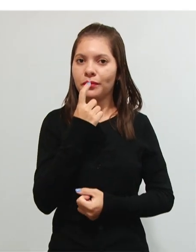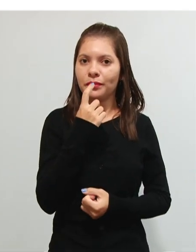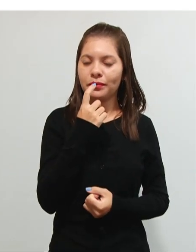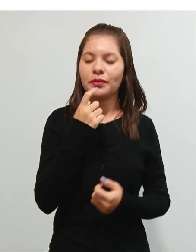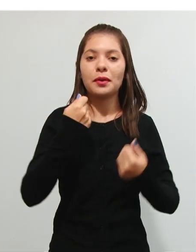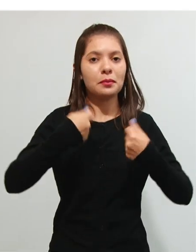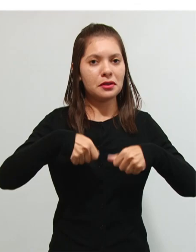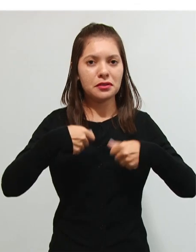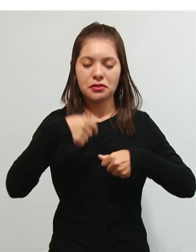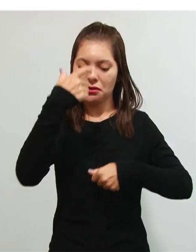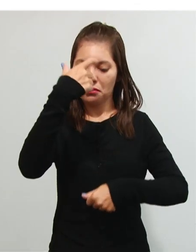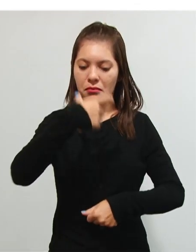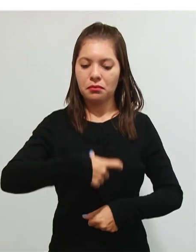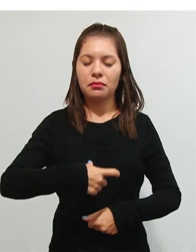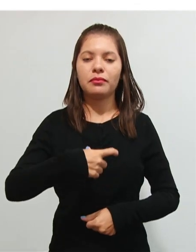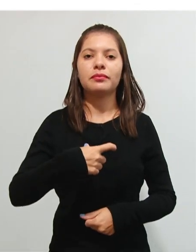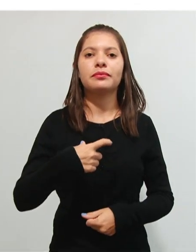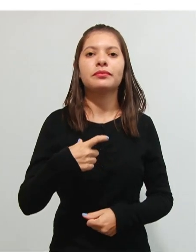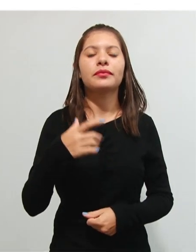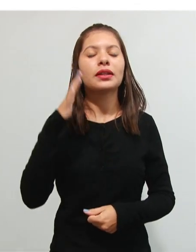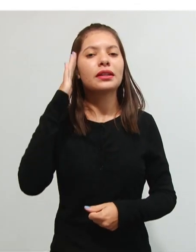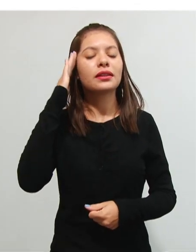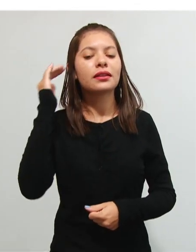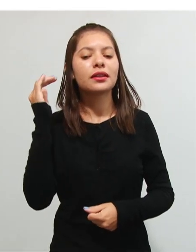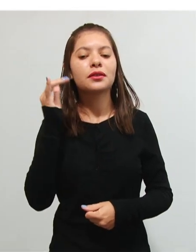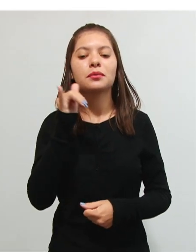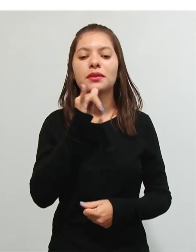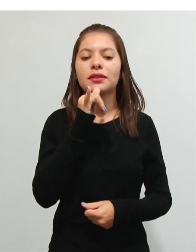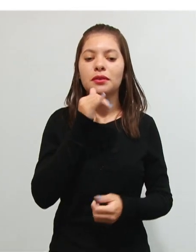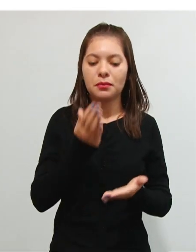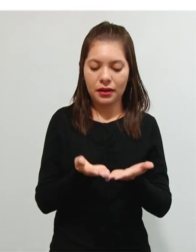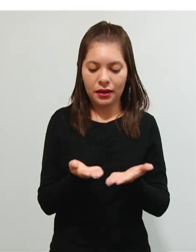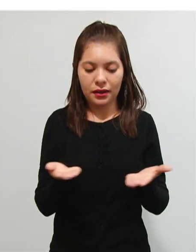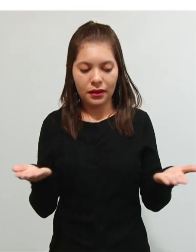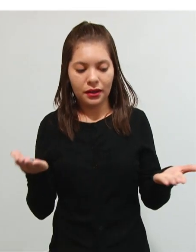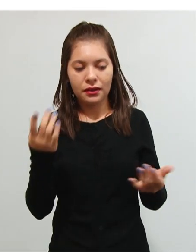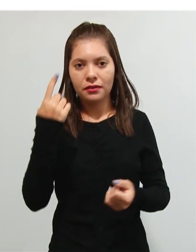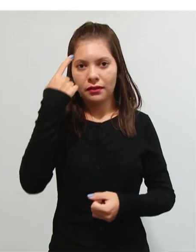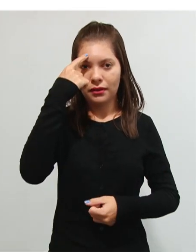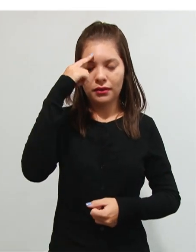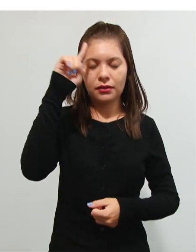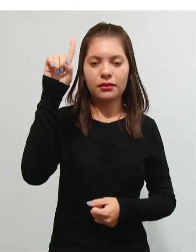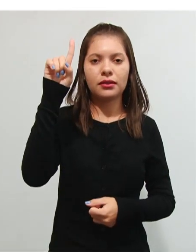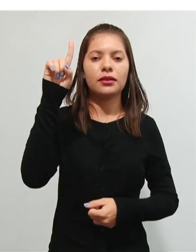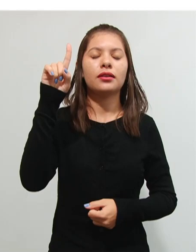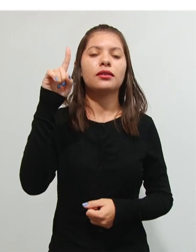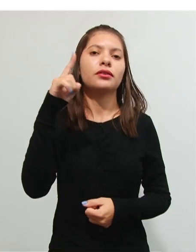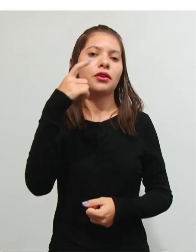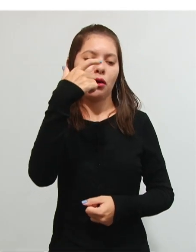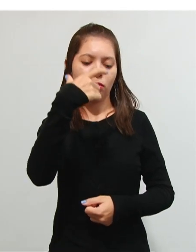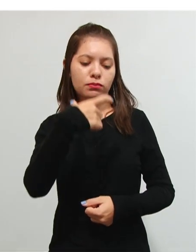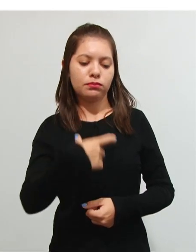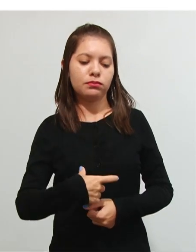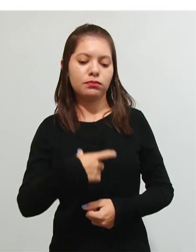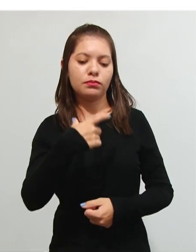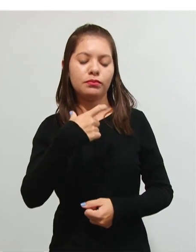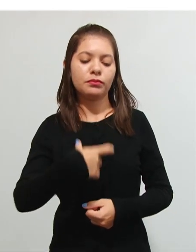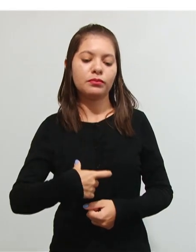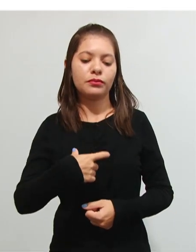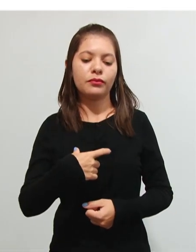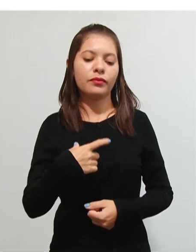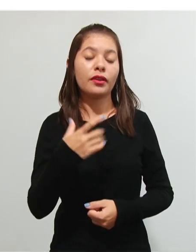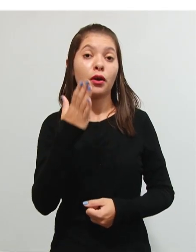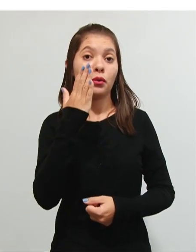fisiológicas. E ele entende que, por exemplo, é daqui que vem a ideia de que se o indivíduo ele está